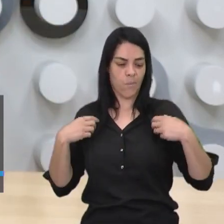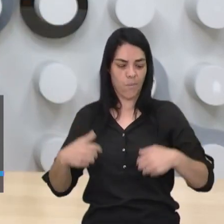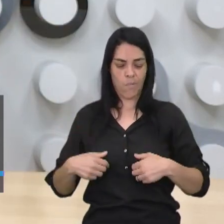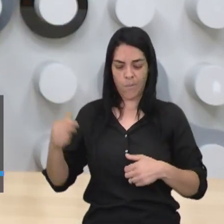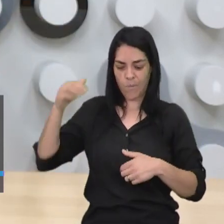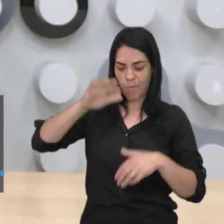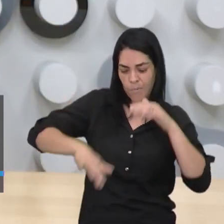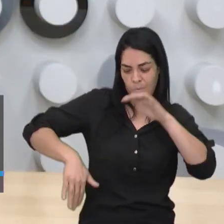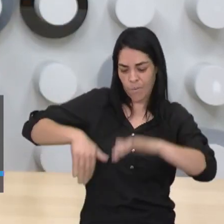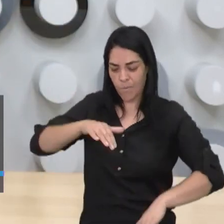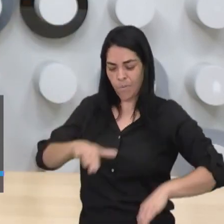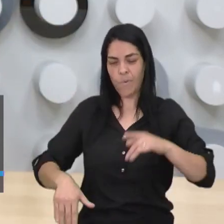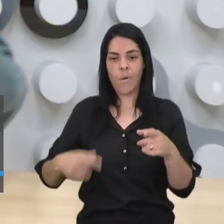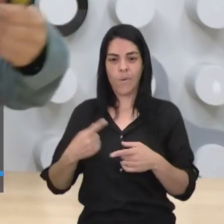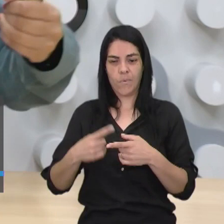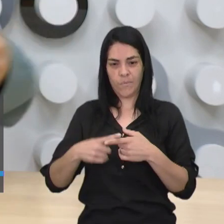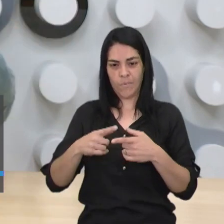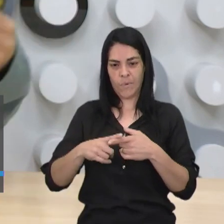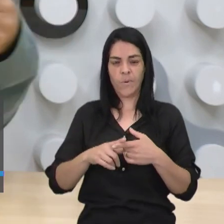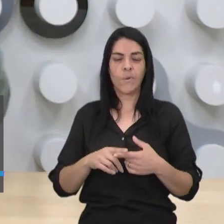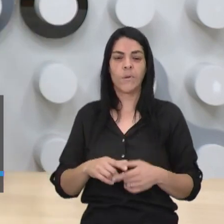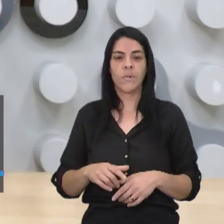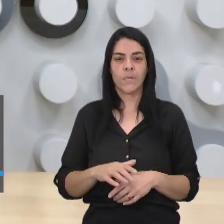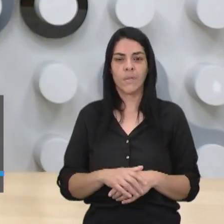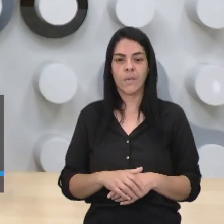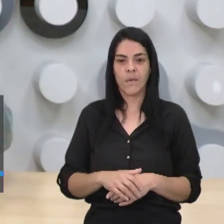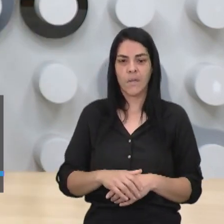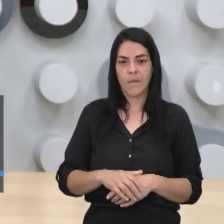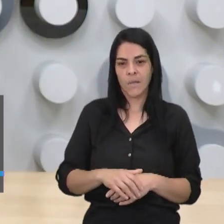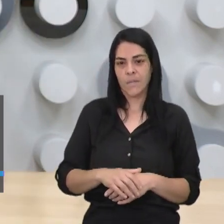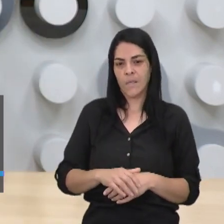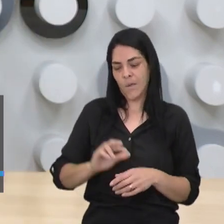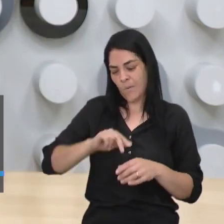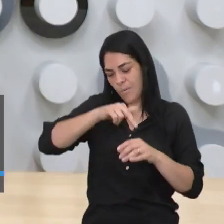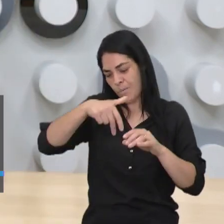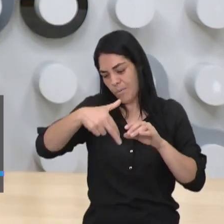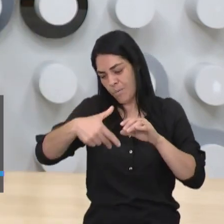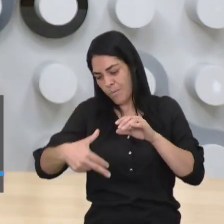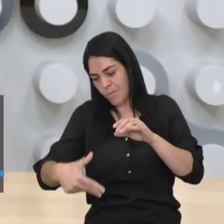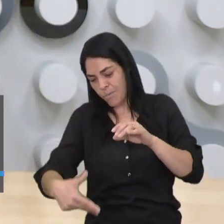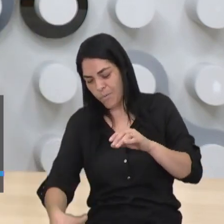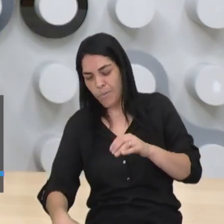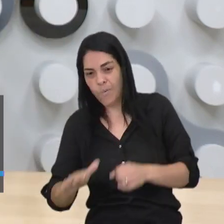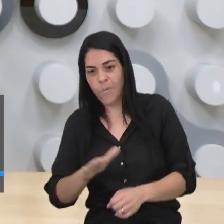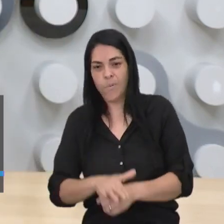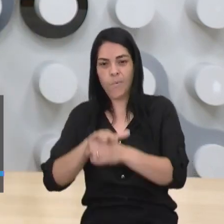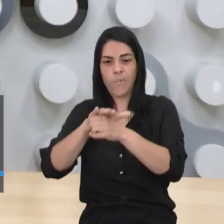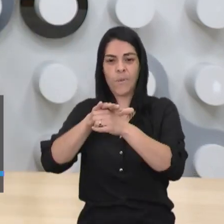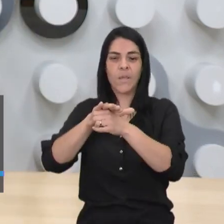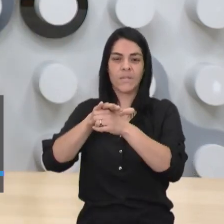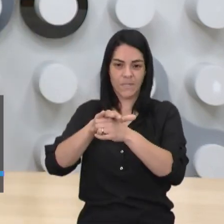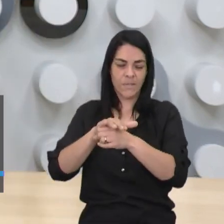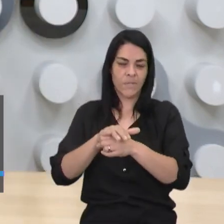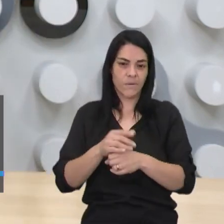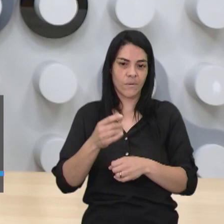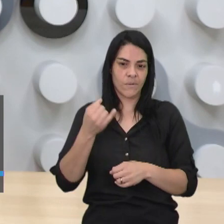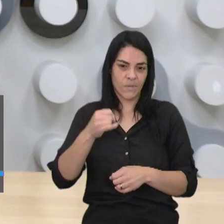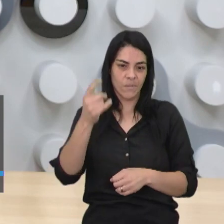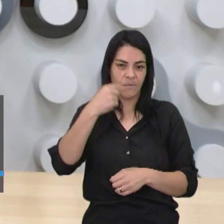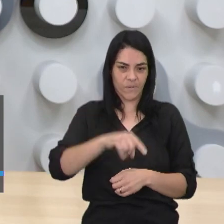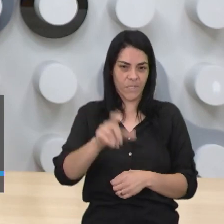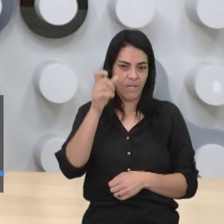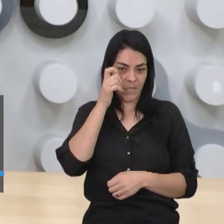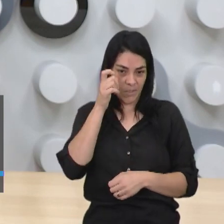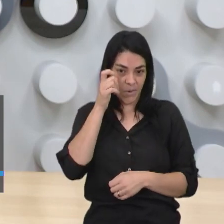vários submarinos já tentaram descer, eles começaram a ser amassados justamente por conta das pressões. Então, se você assistiu o vídeo, você deve ter visto